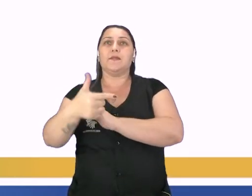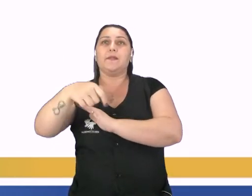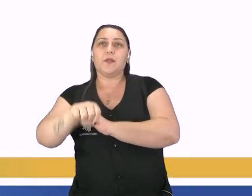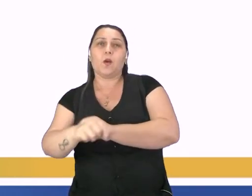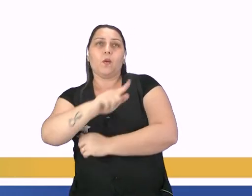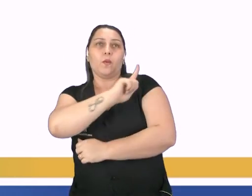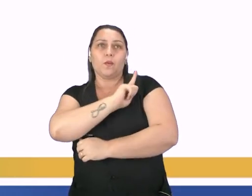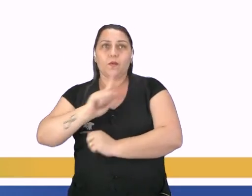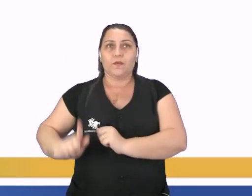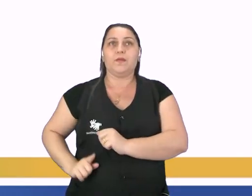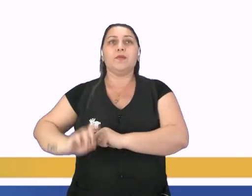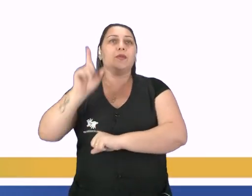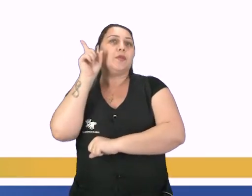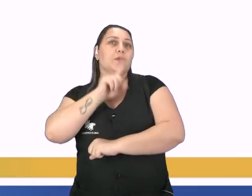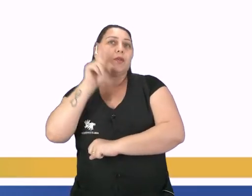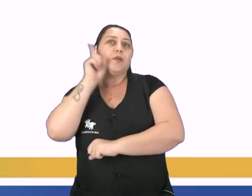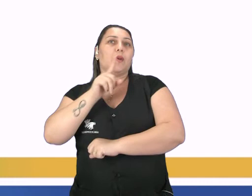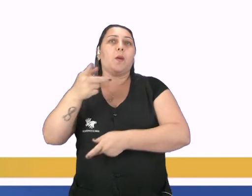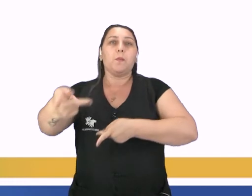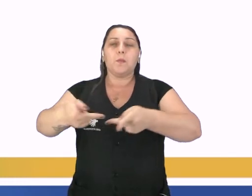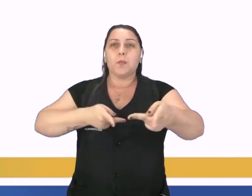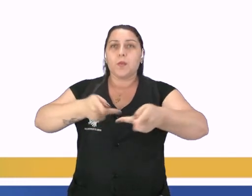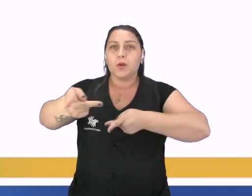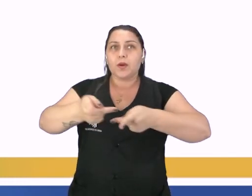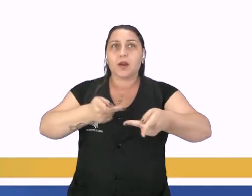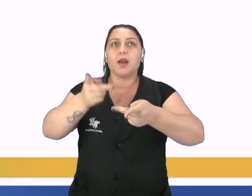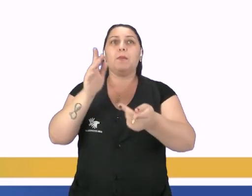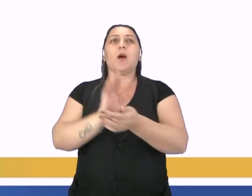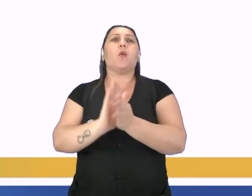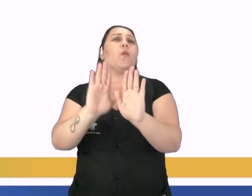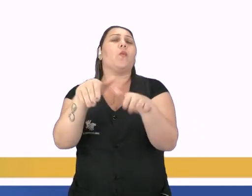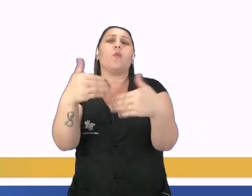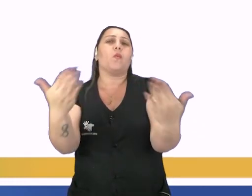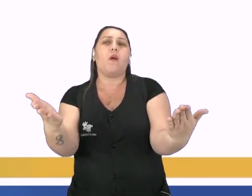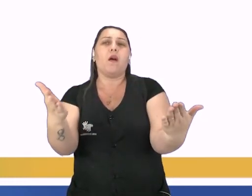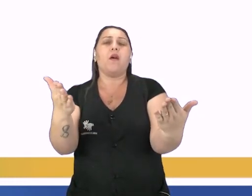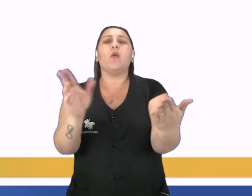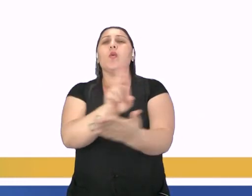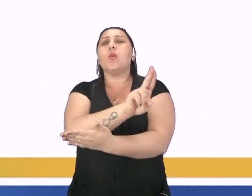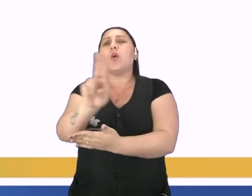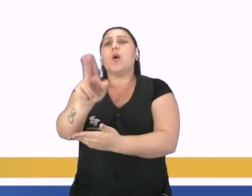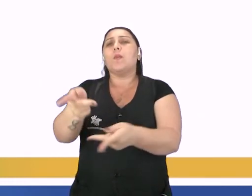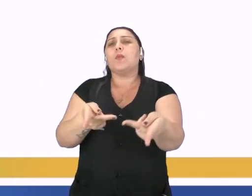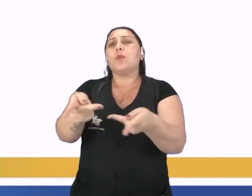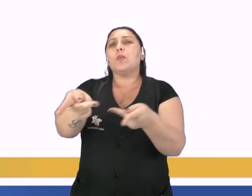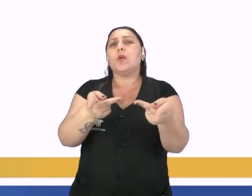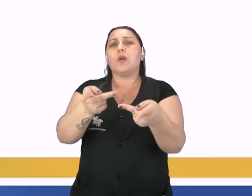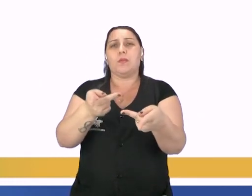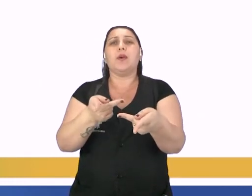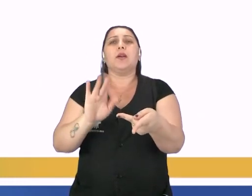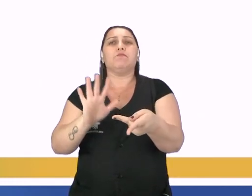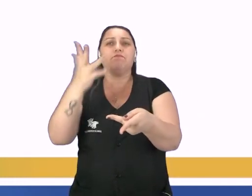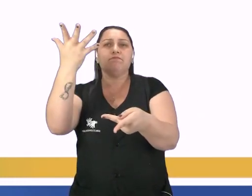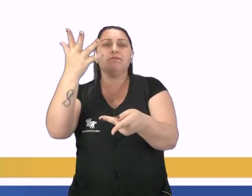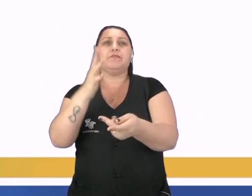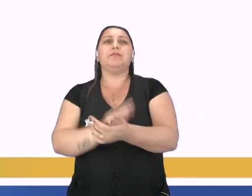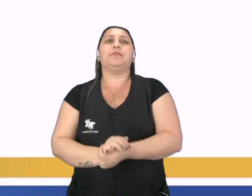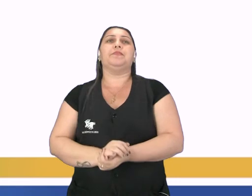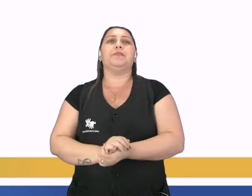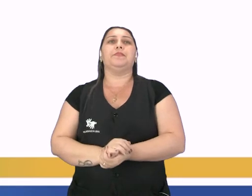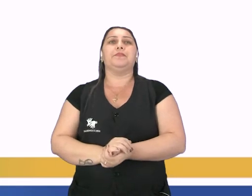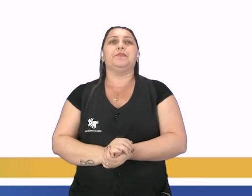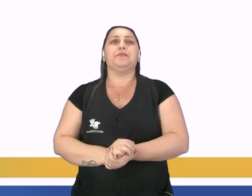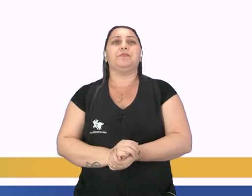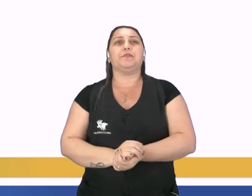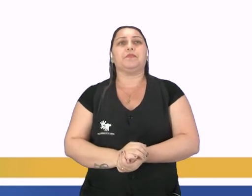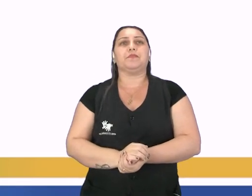o governo dos Estados Unidos lançou um programa intitulado. Então, qual foi o programa intitulado? Qual foi o programa lançado para tentar suprir toda